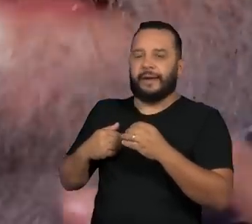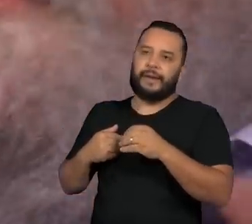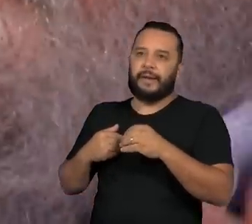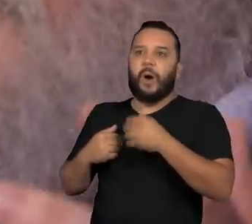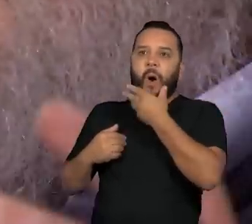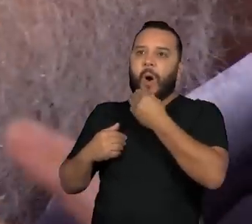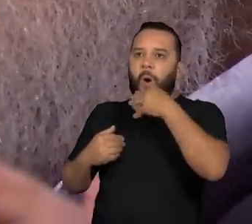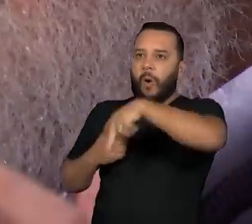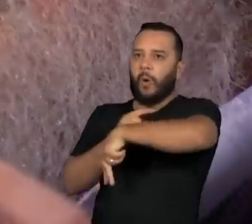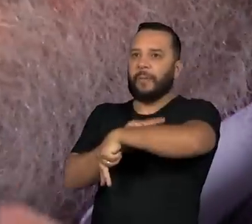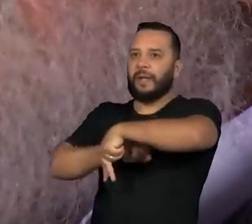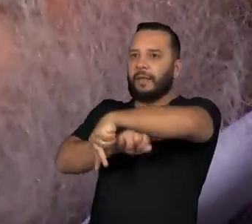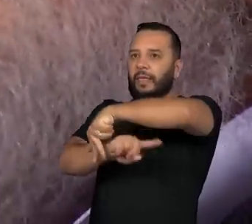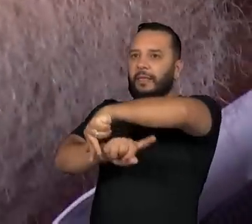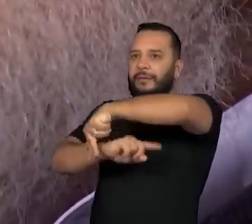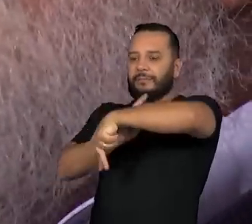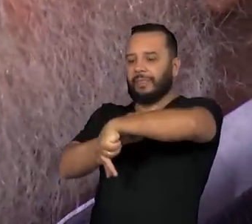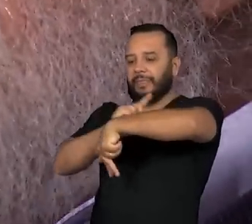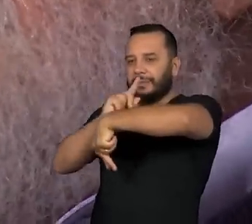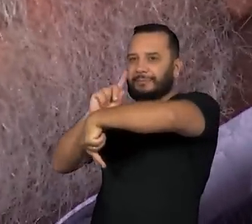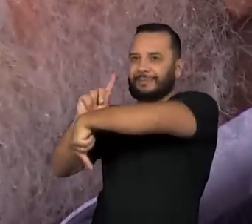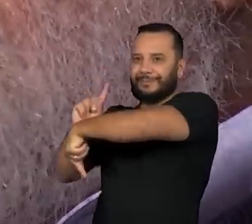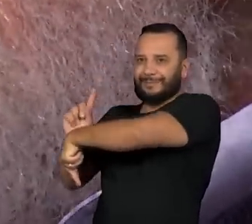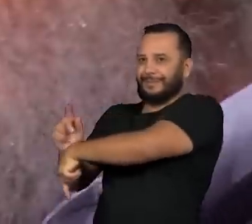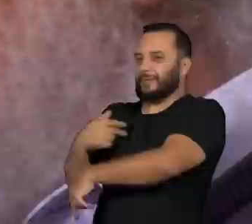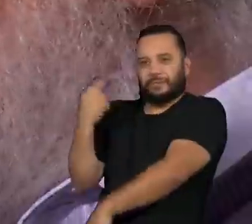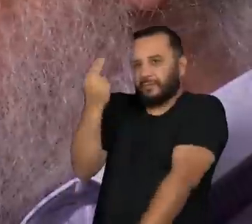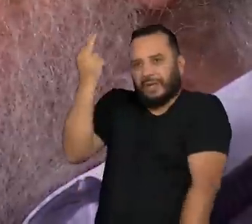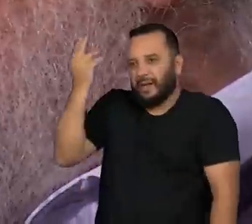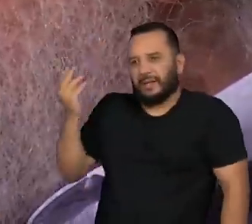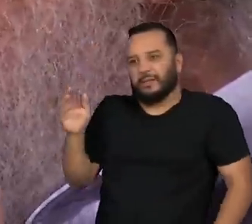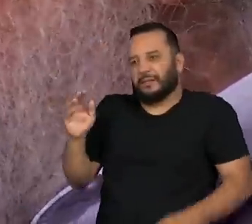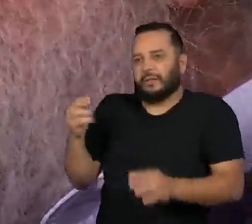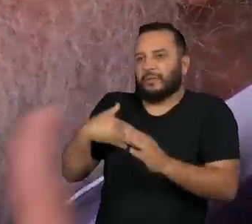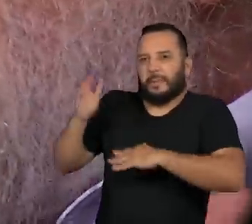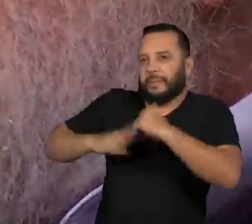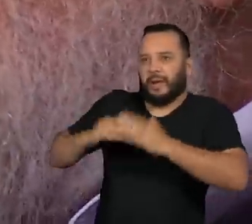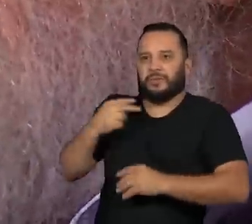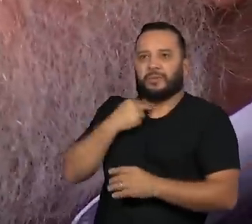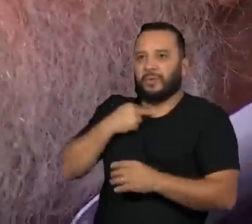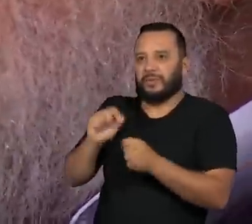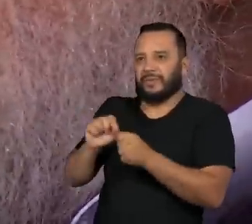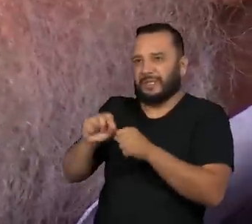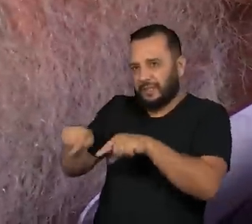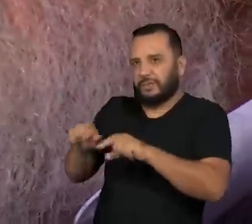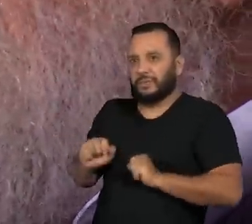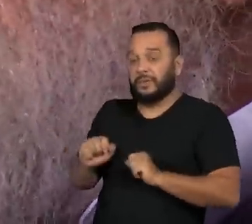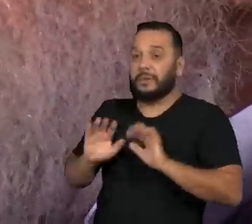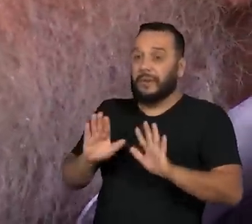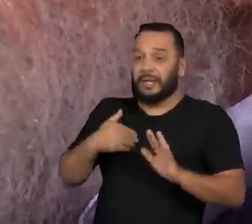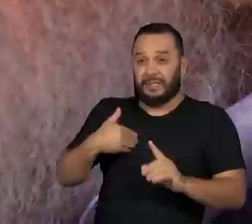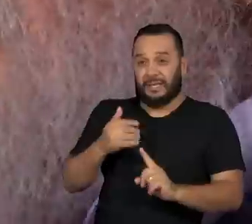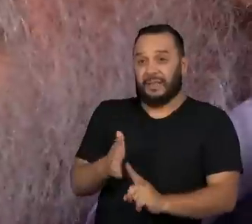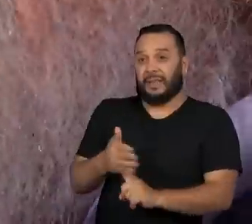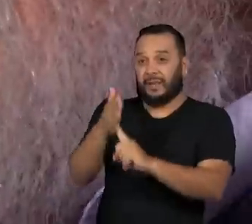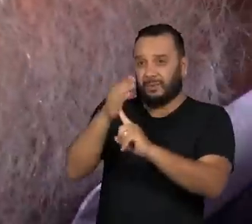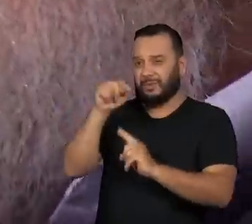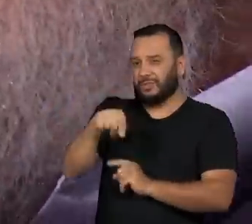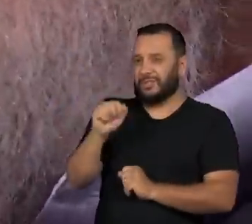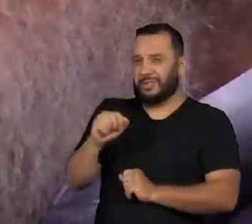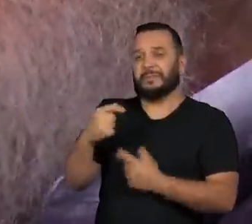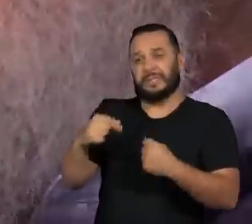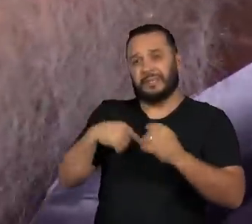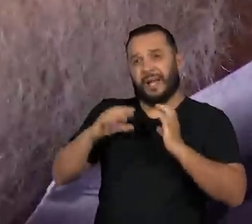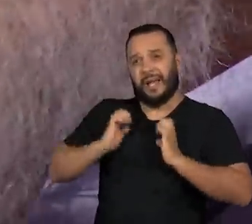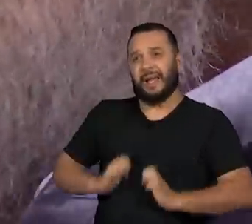mesmo que seja viável na prática isso não deve ser feito então claro que na na tecnologia você não tem esse tipo digamos embutido internamente